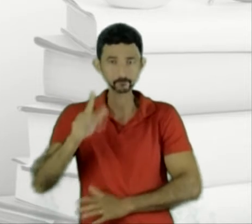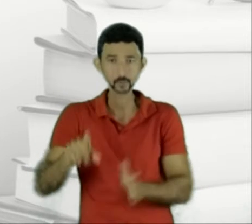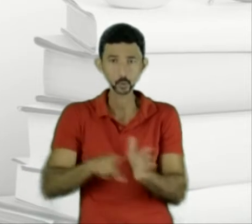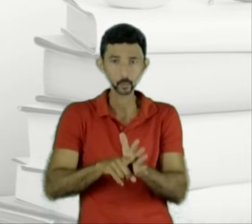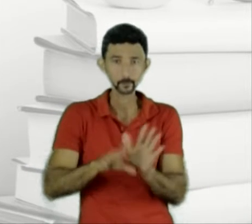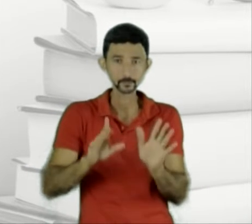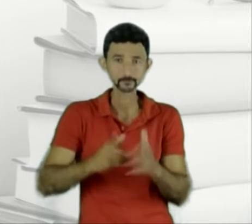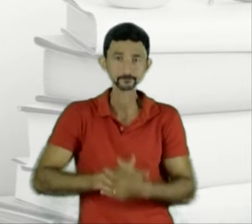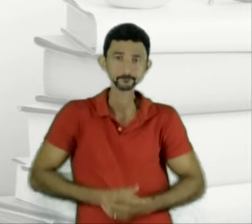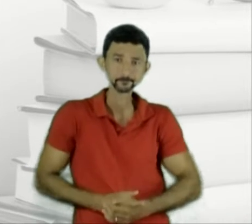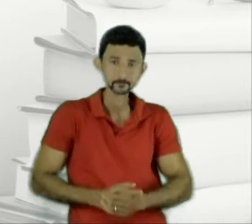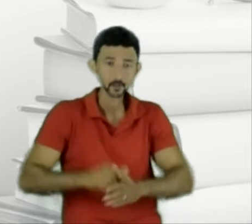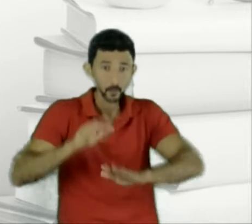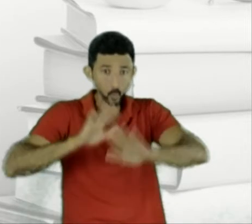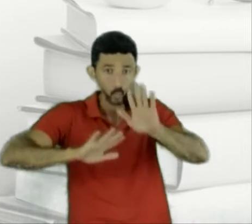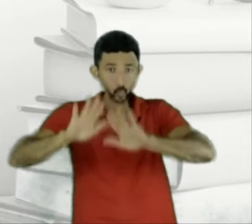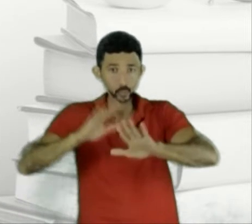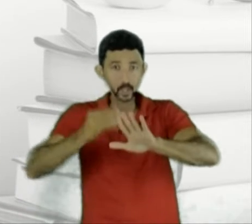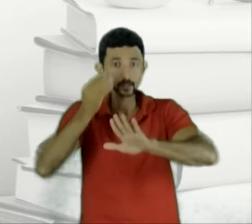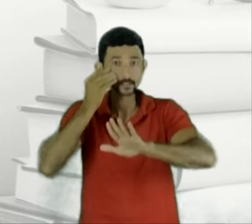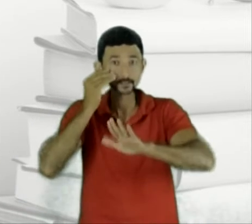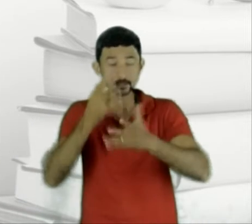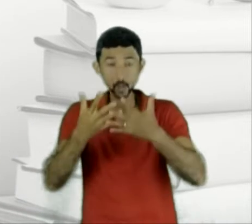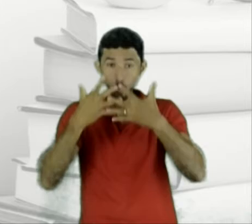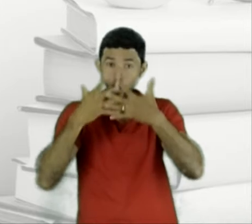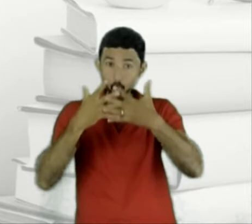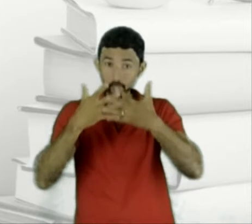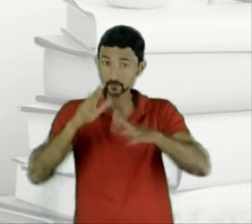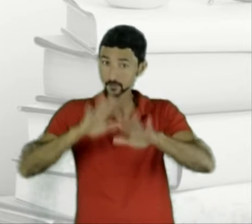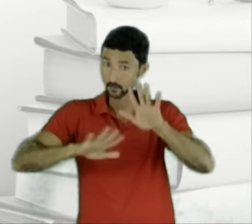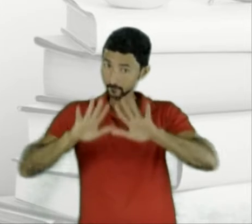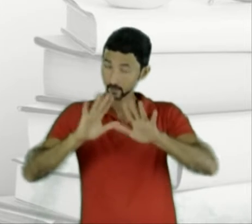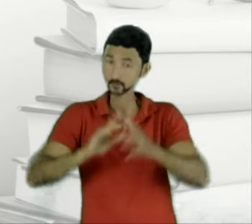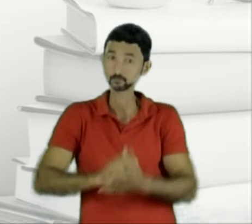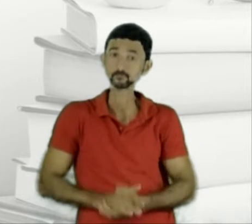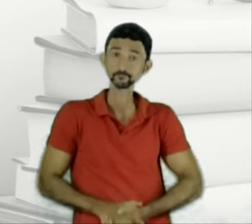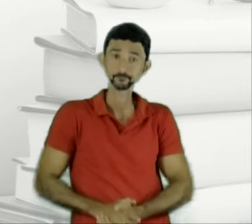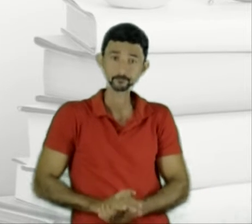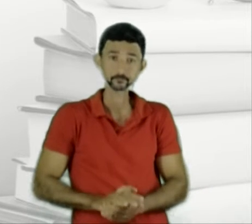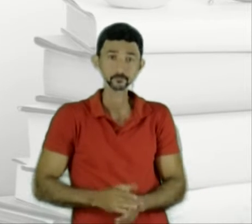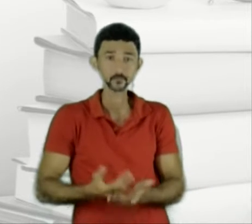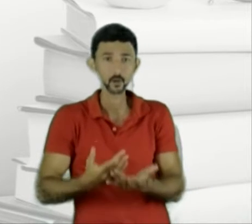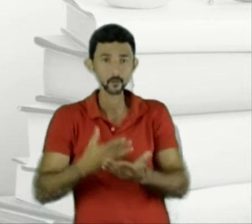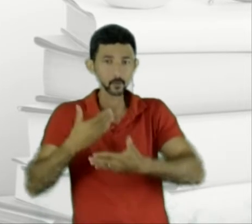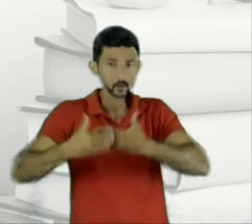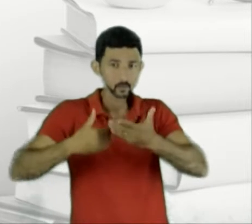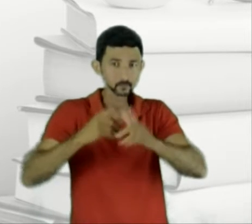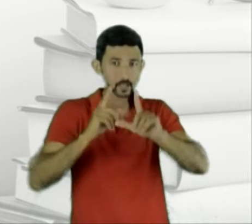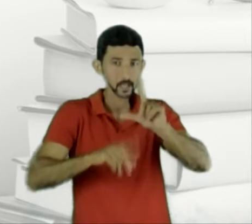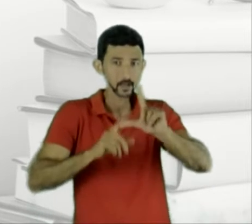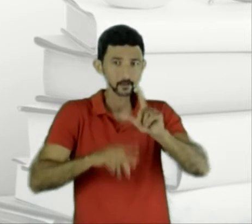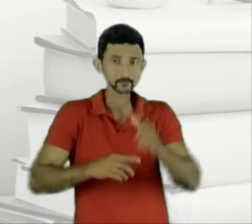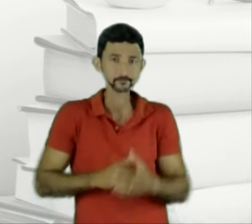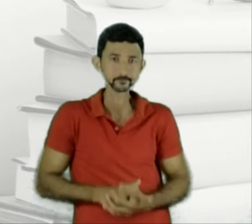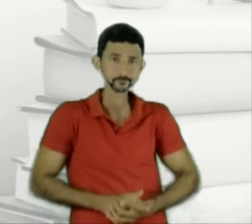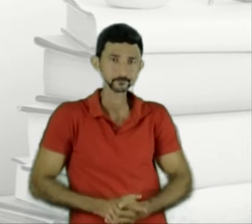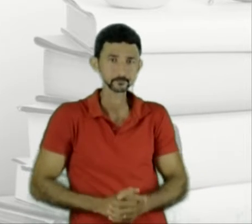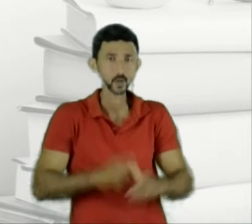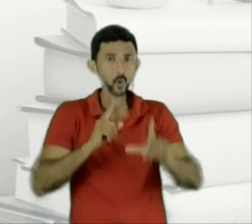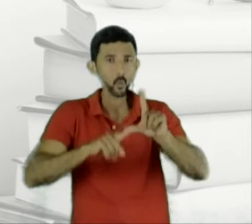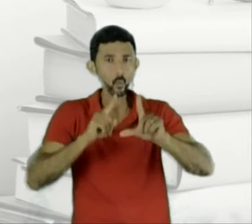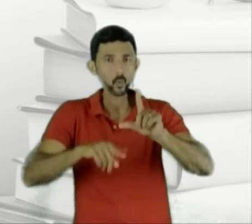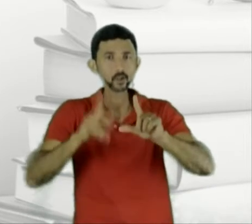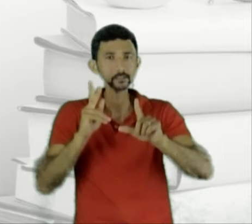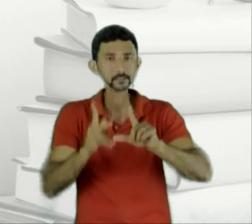negativo, eles podem nos confundir em relação à parte literal. Mas a parte literal